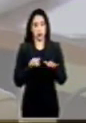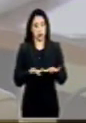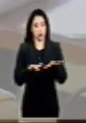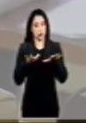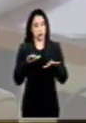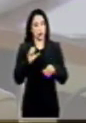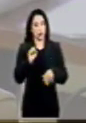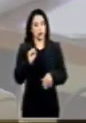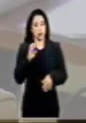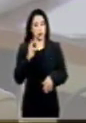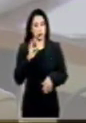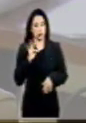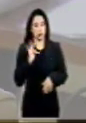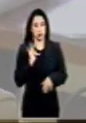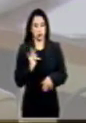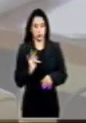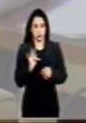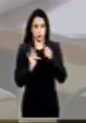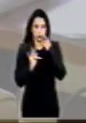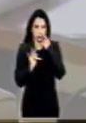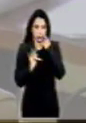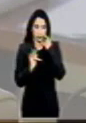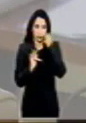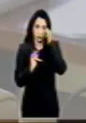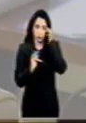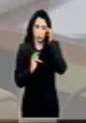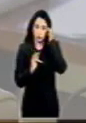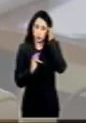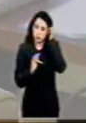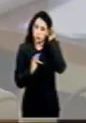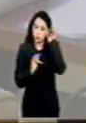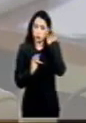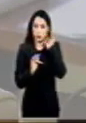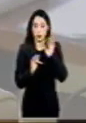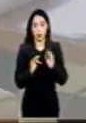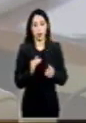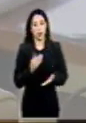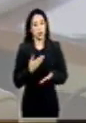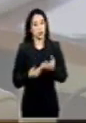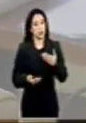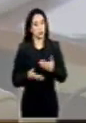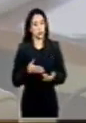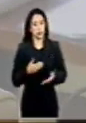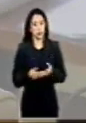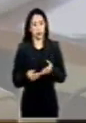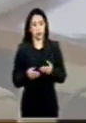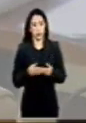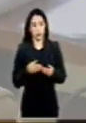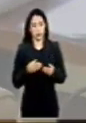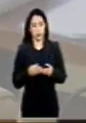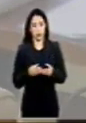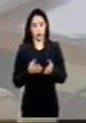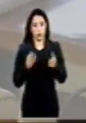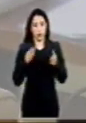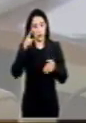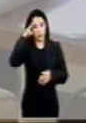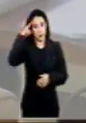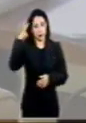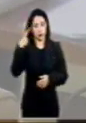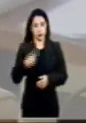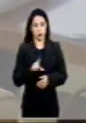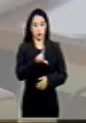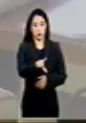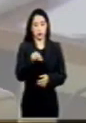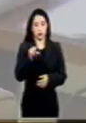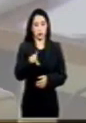é determinada com a finalidade de assegurar o exercício independente de mandatos eletivos, bem como